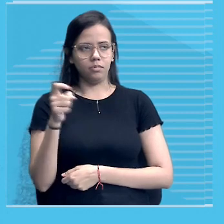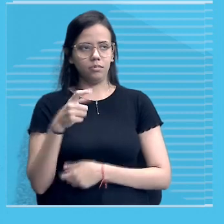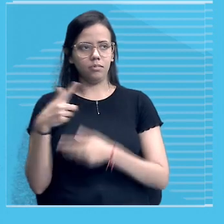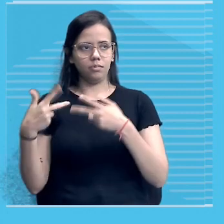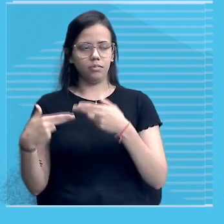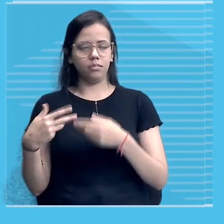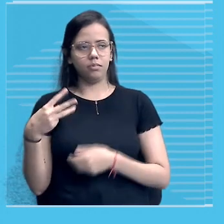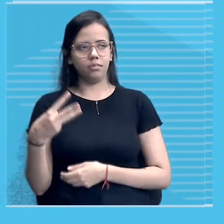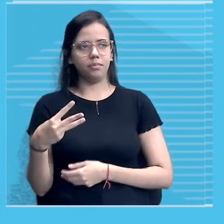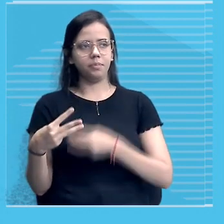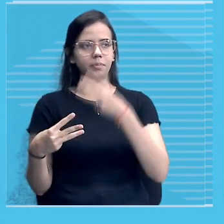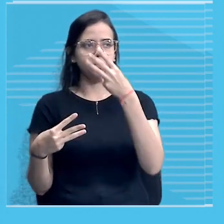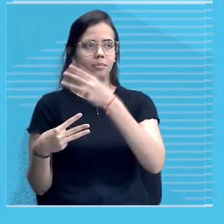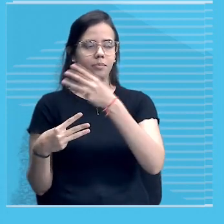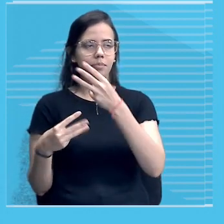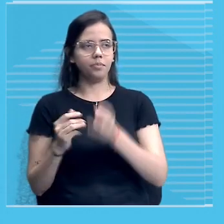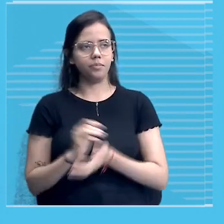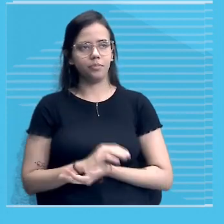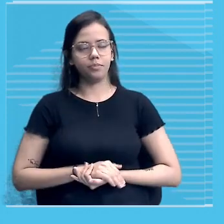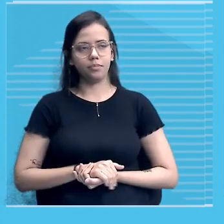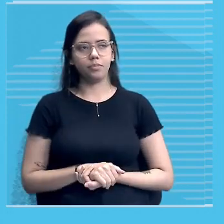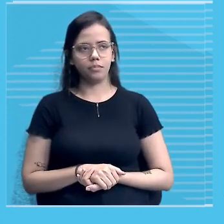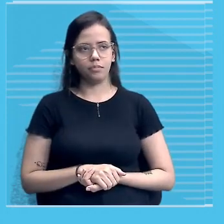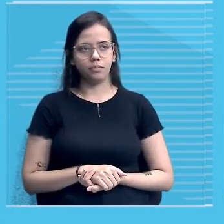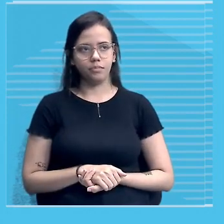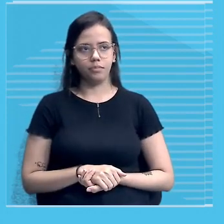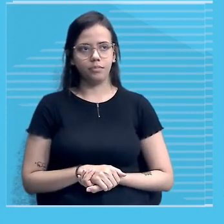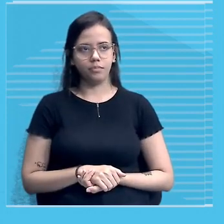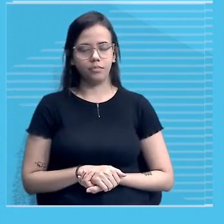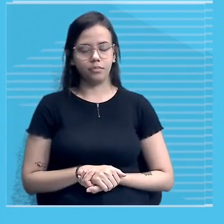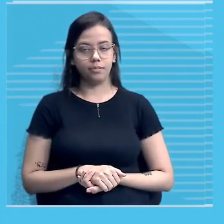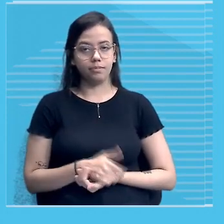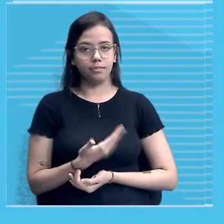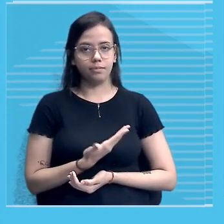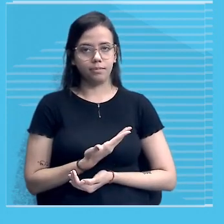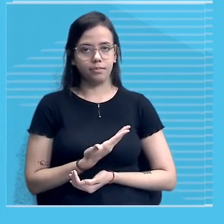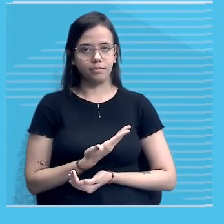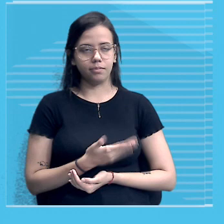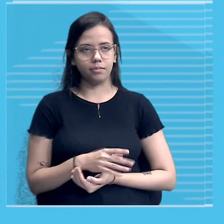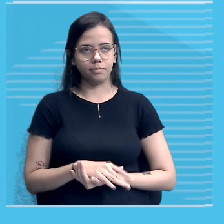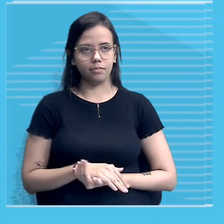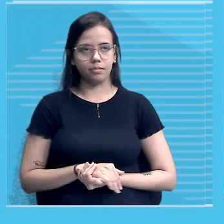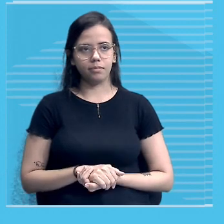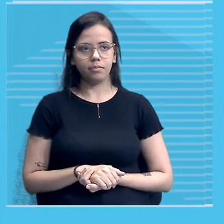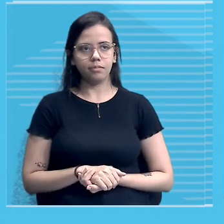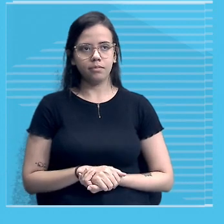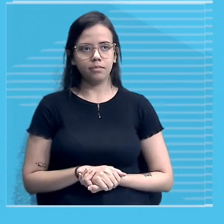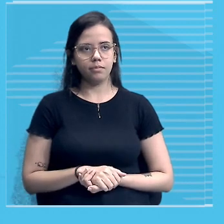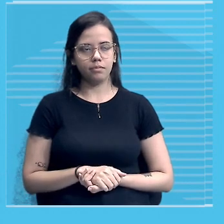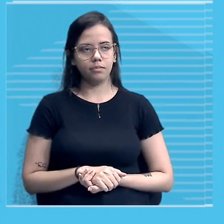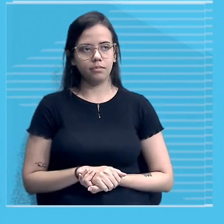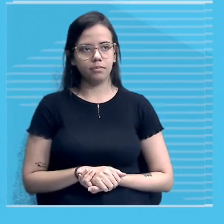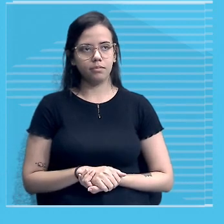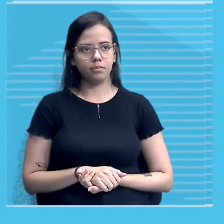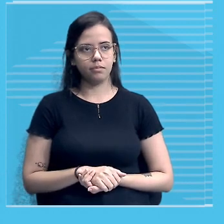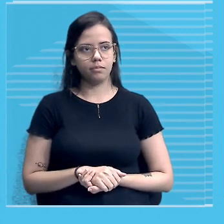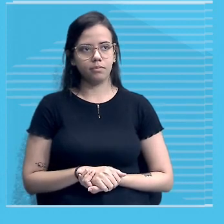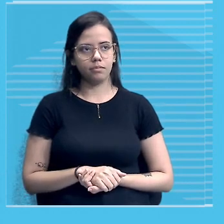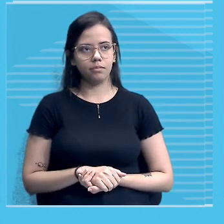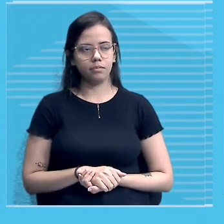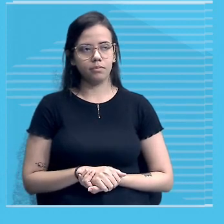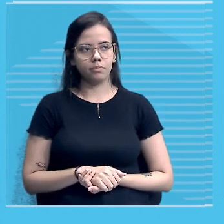= 3 elevado a 3 aí olha chama agora sim ó Eu tenho a mesma base